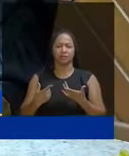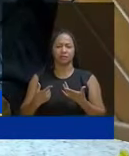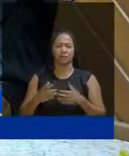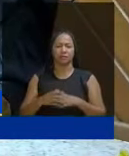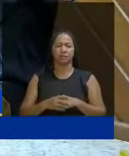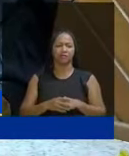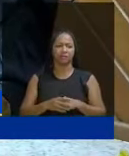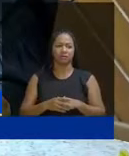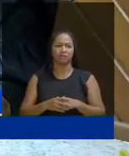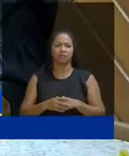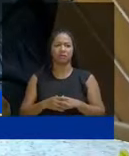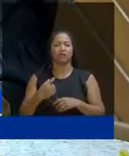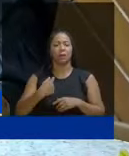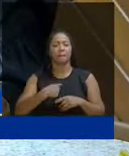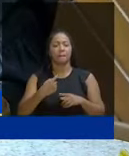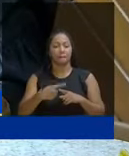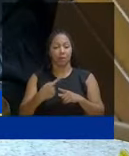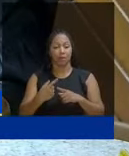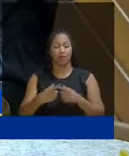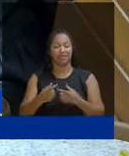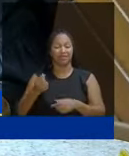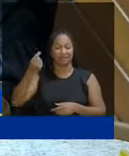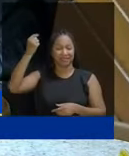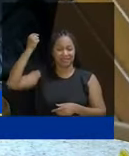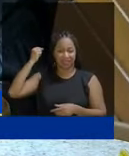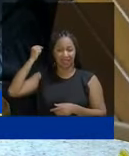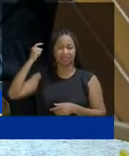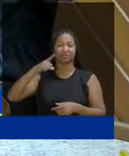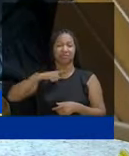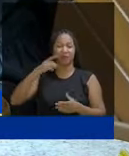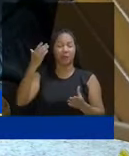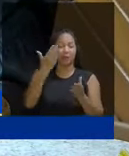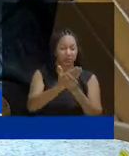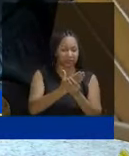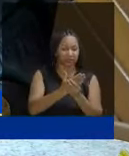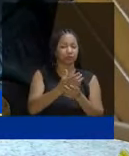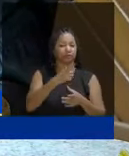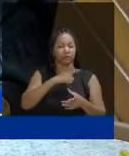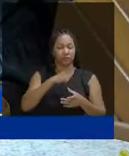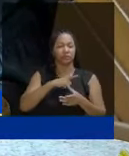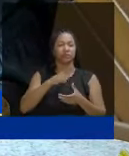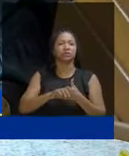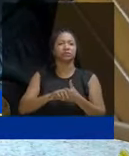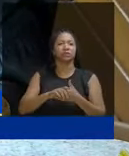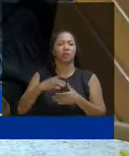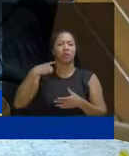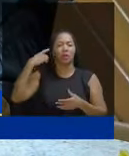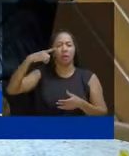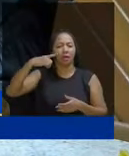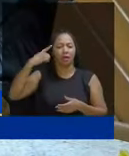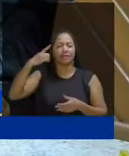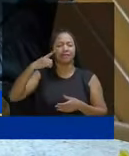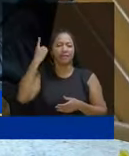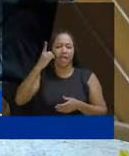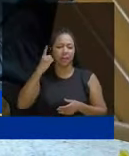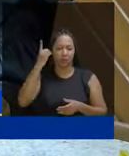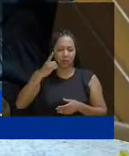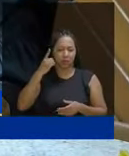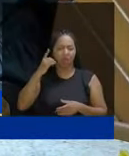caso. Haja vista que naquela ação envolvia a deputada estadual, que